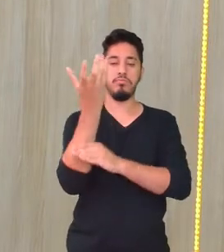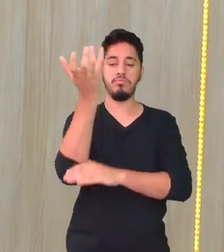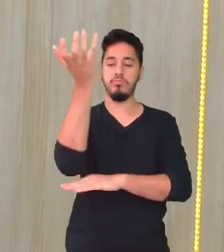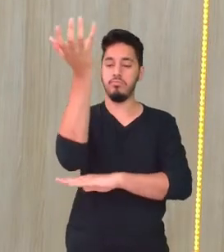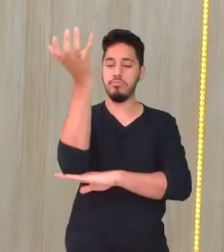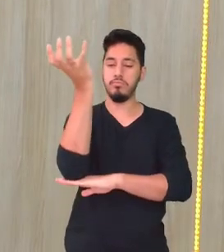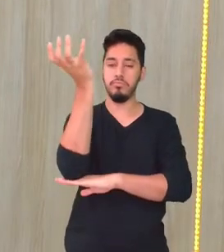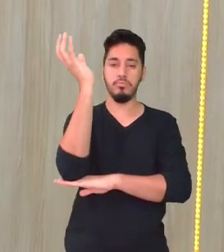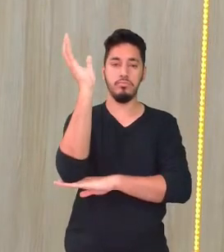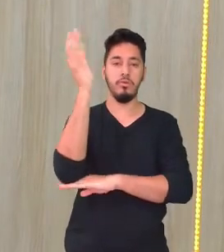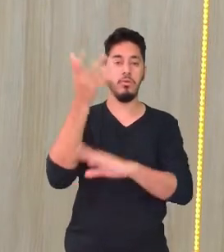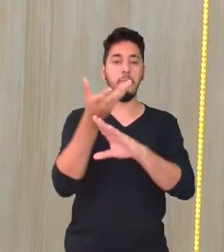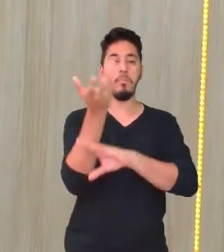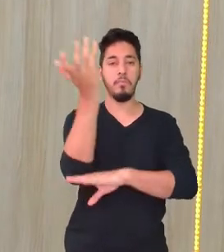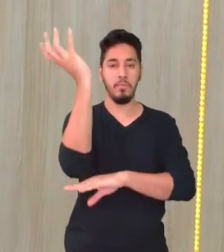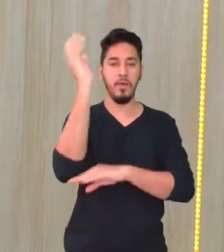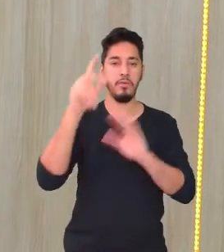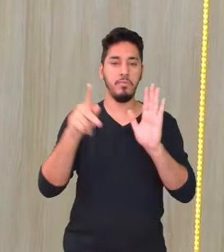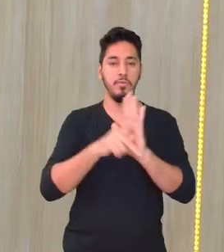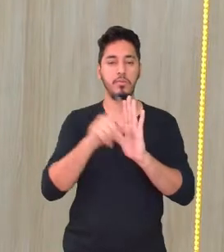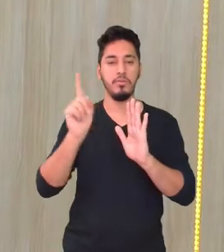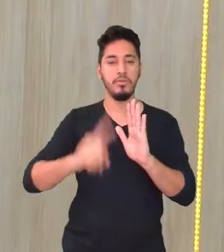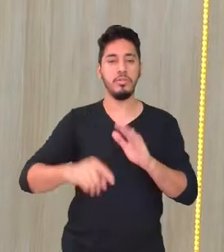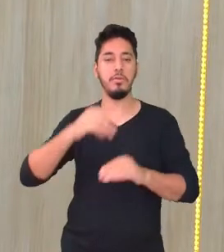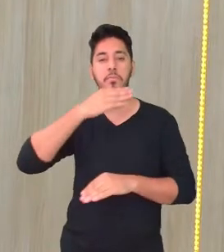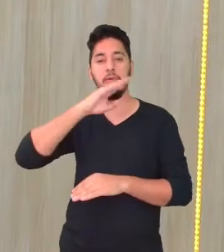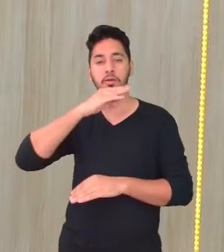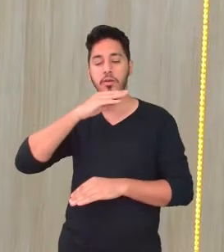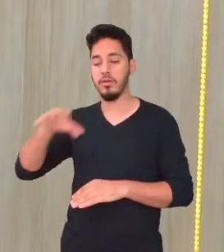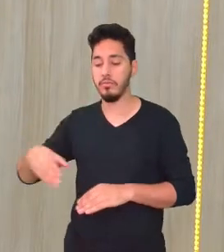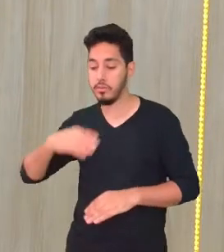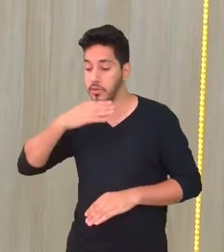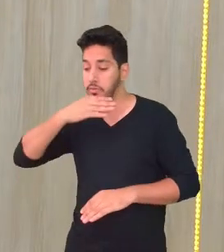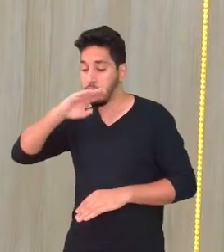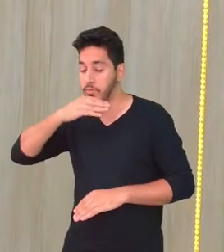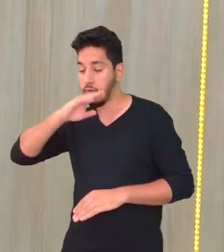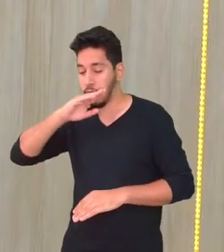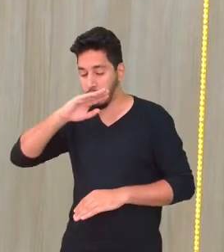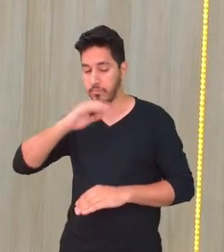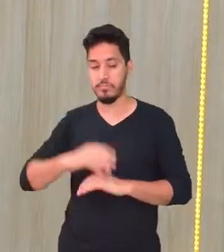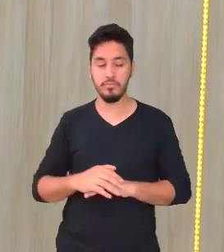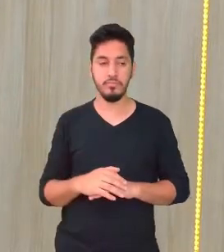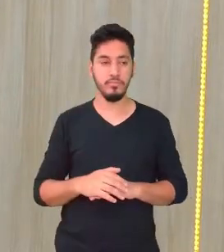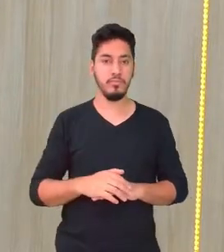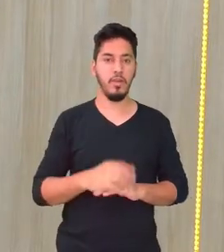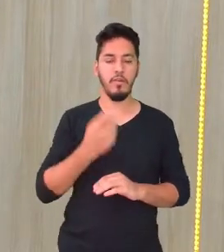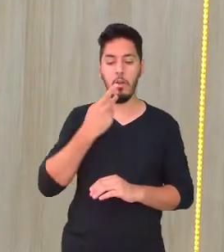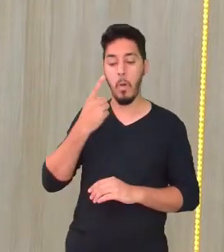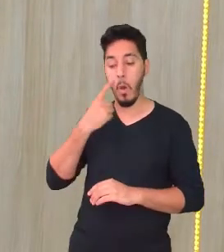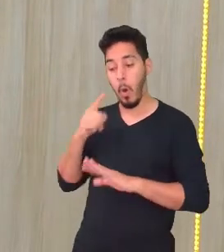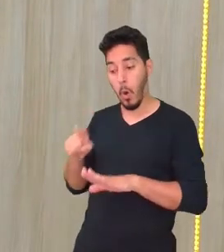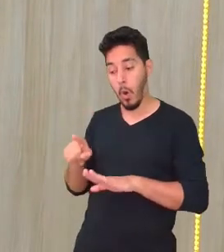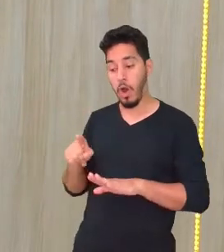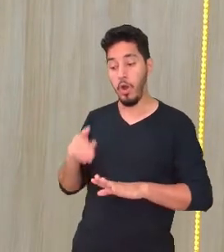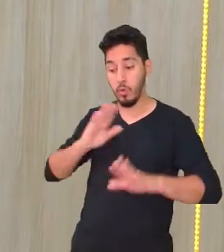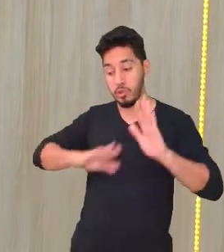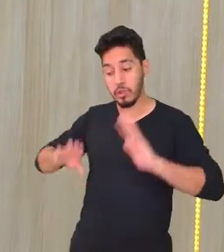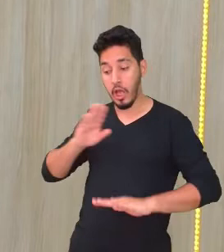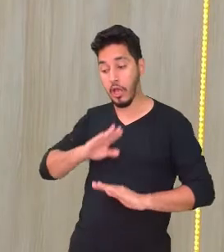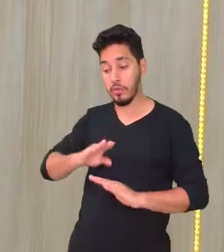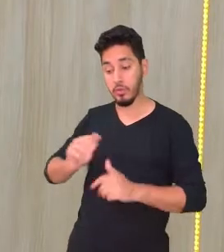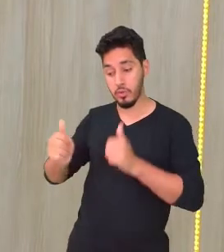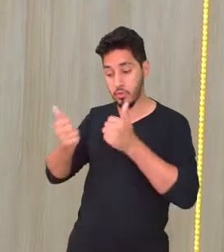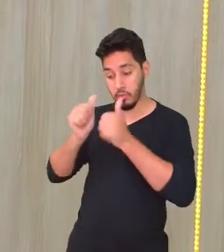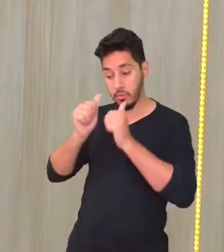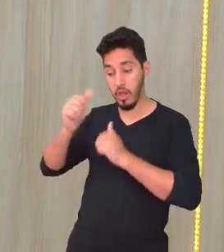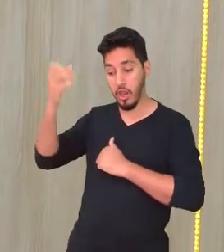bem docinha, né? A gente comia manga e depois ela dizia, olha, agora dê um tempo e não invente de tomar leite não, senão você vai